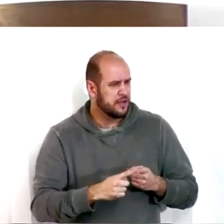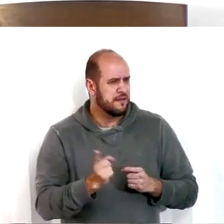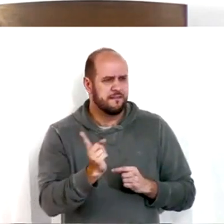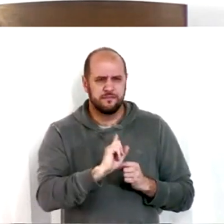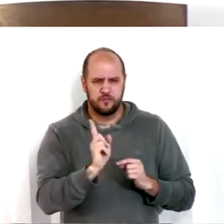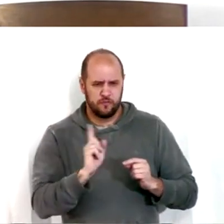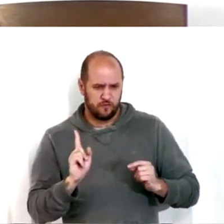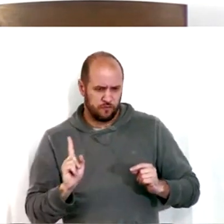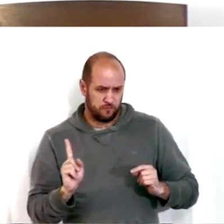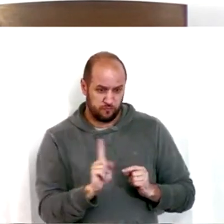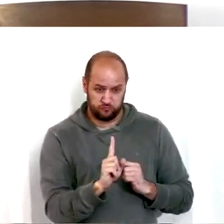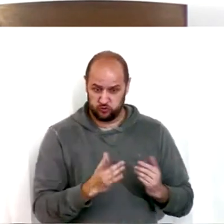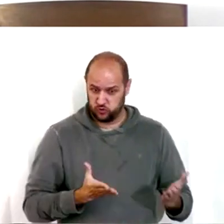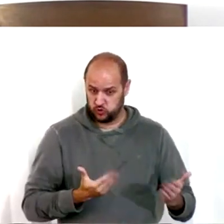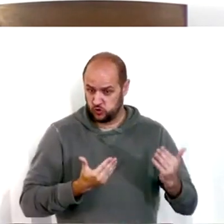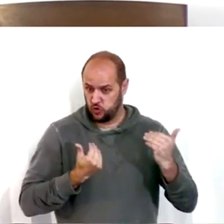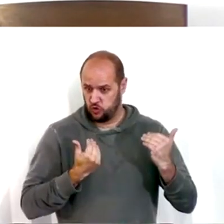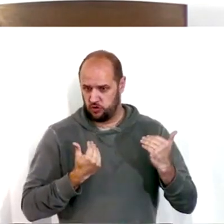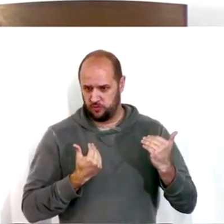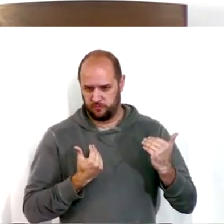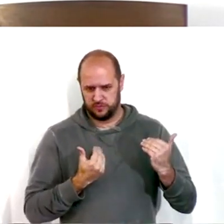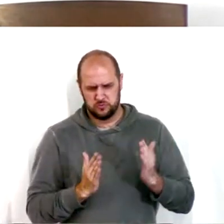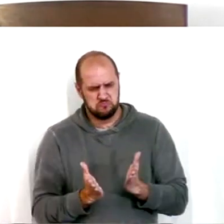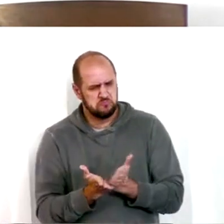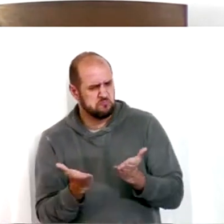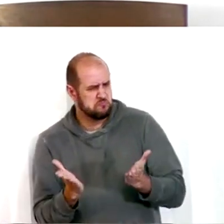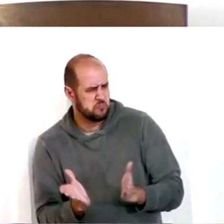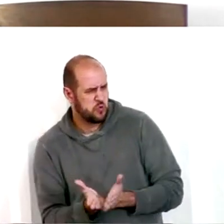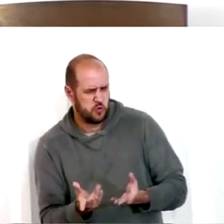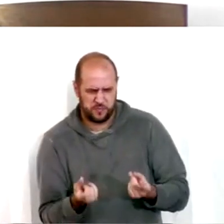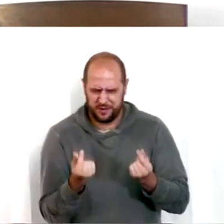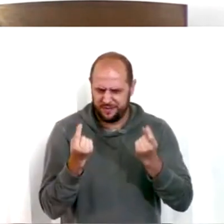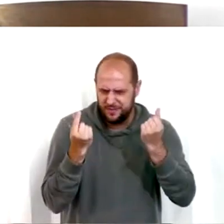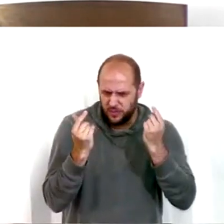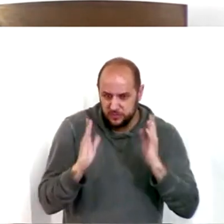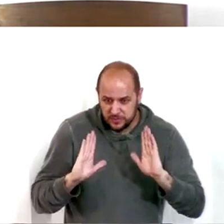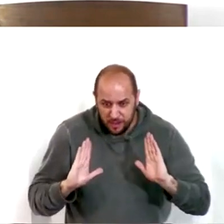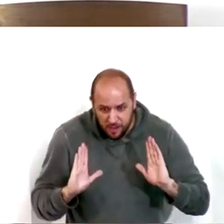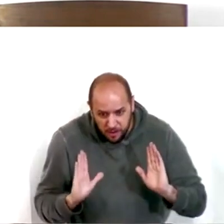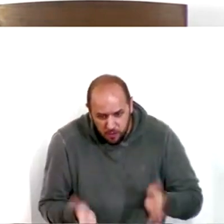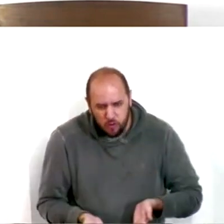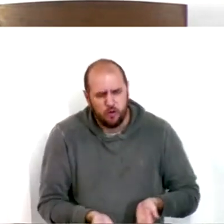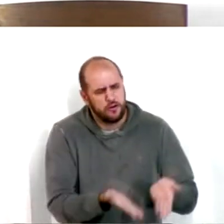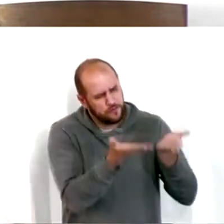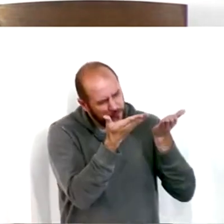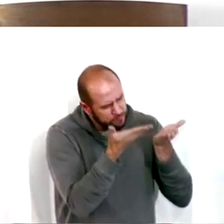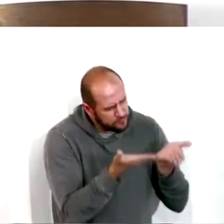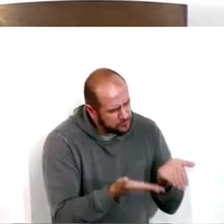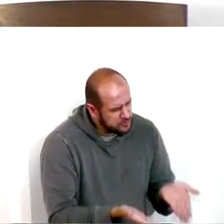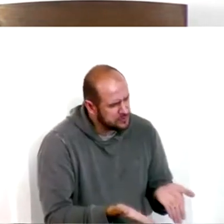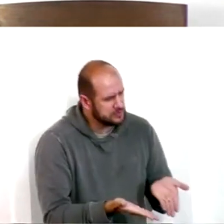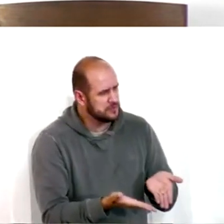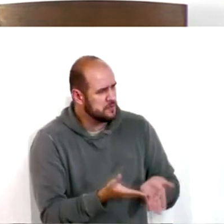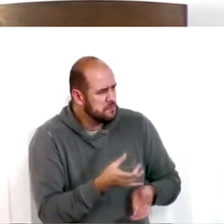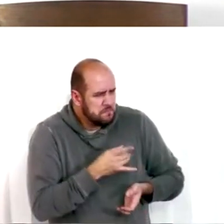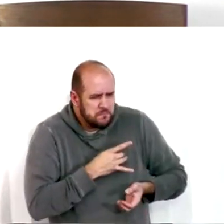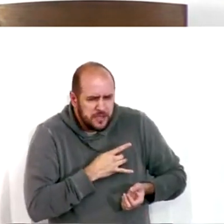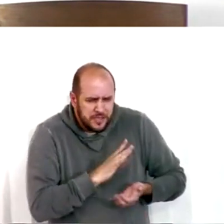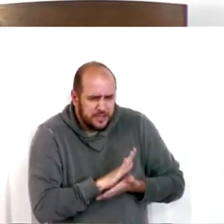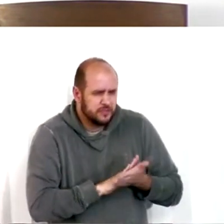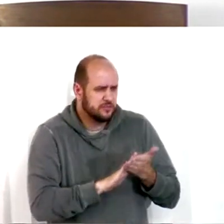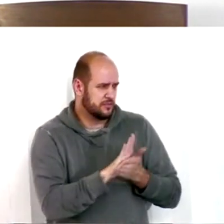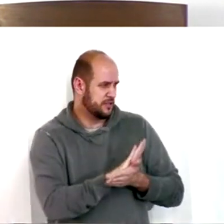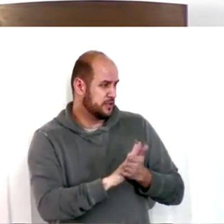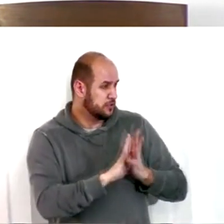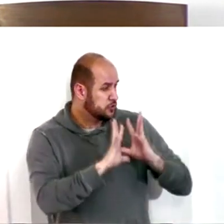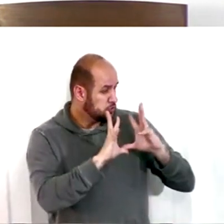após jovens, quer pobres, quer ricos. Agora, pois, minha filha, não tenhas receio, tudo